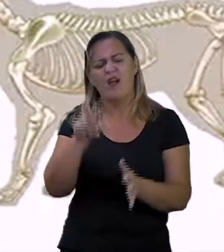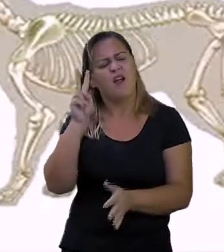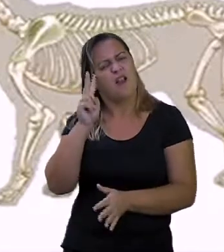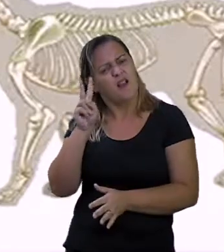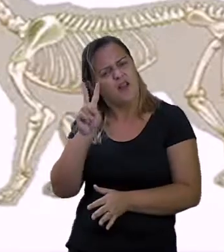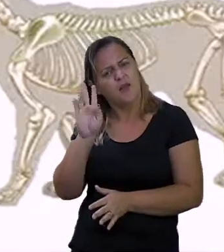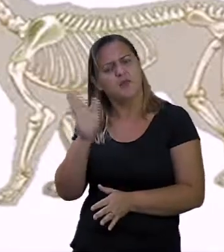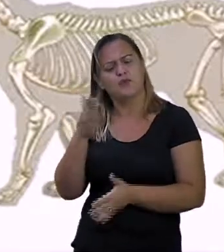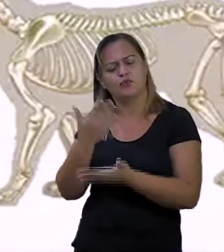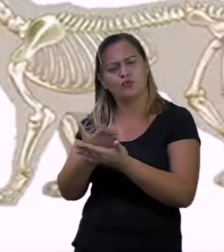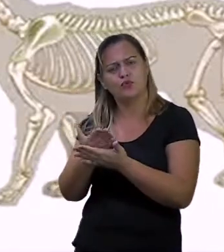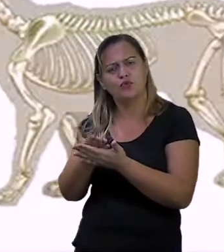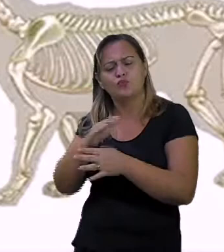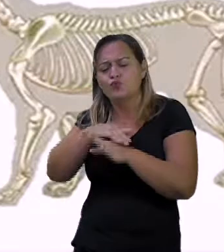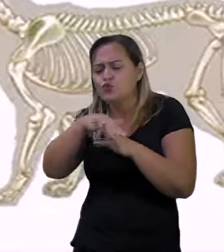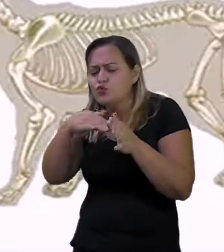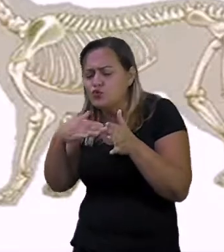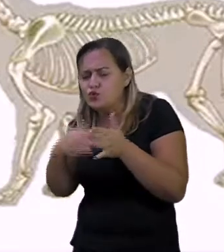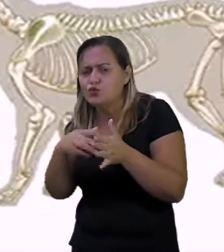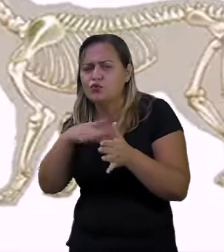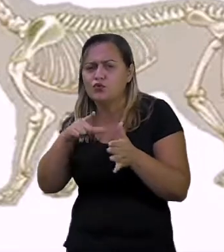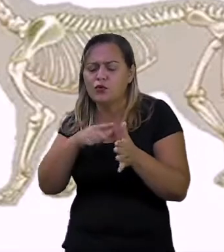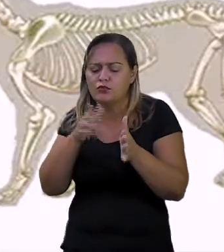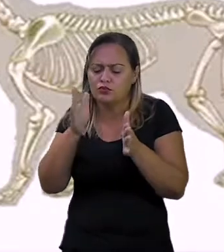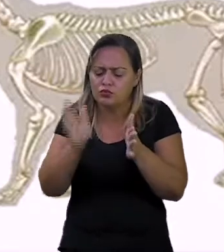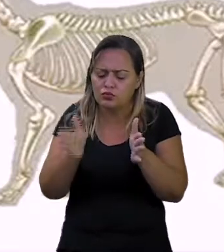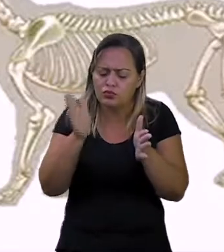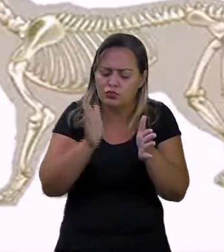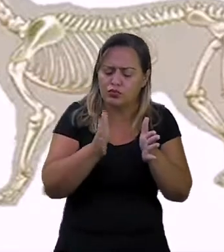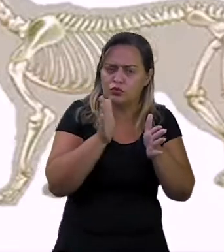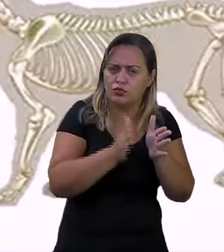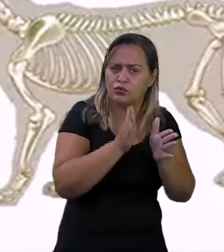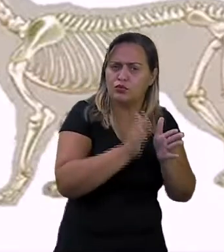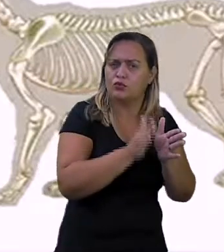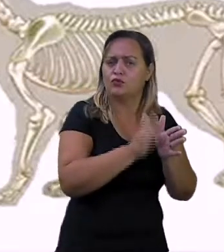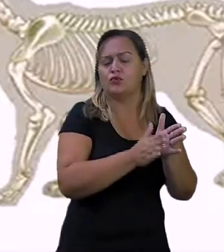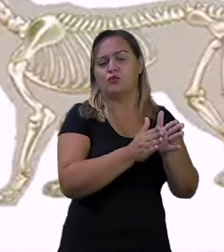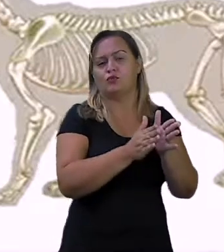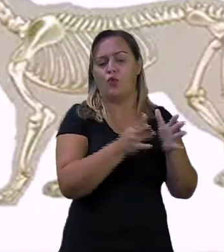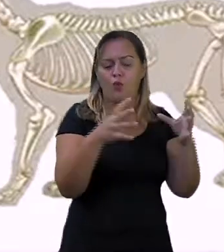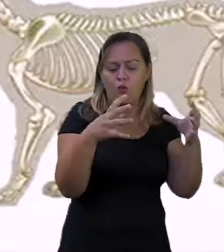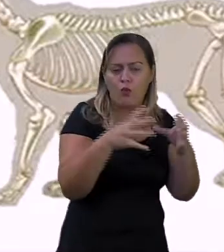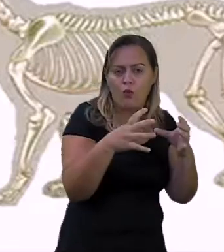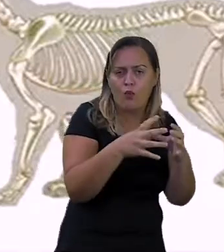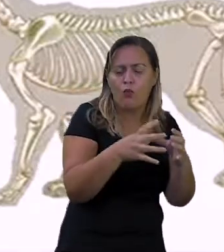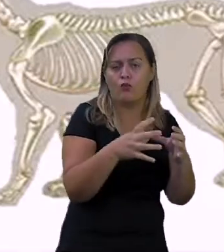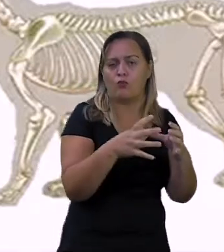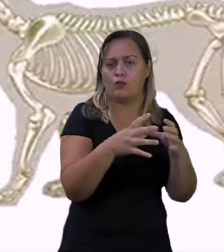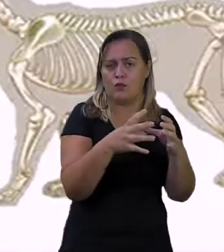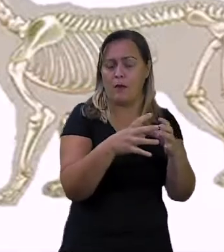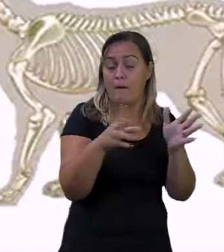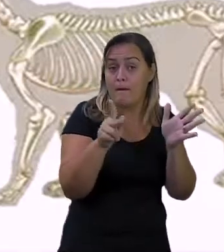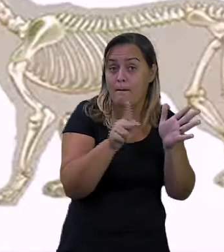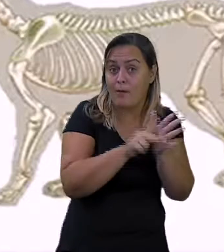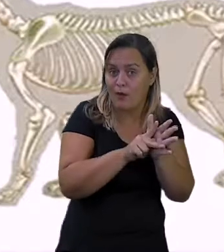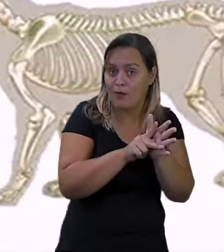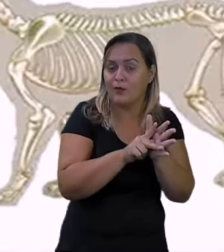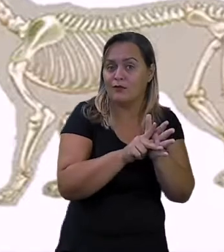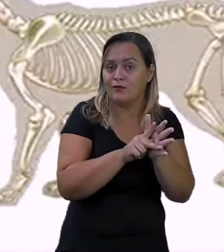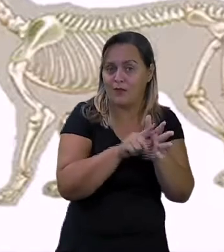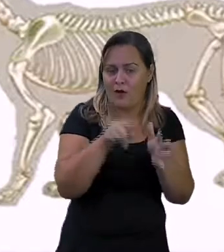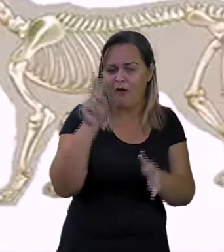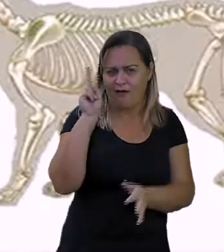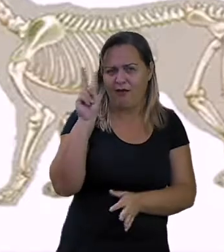divisão que foi criado para que a gente conseguisse agrupar? Lembra que nós falamos de ordem, filo,